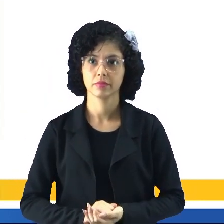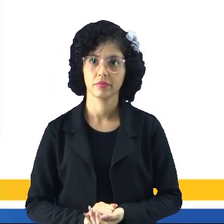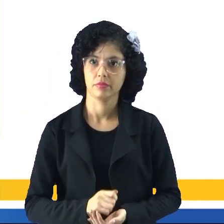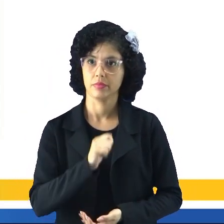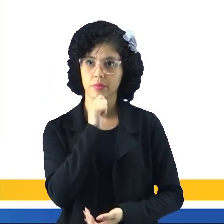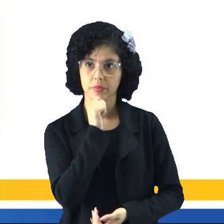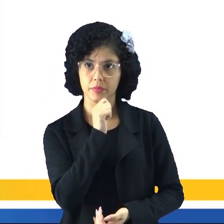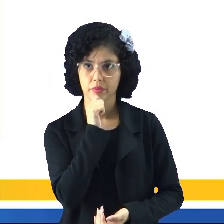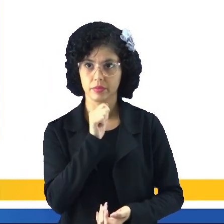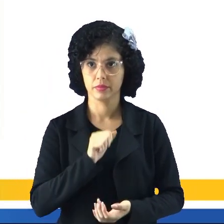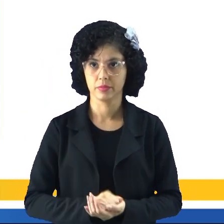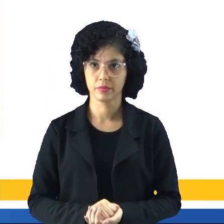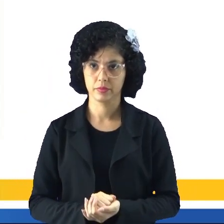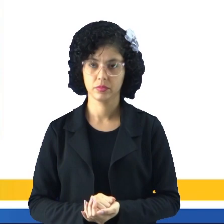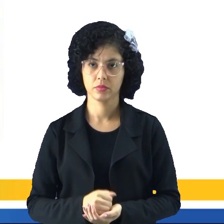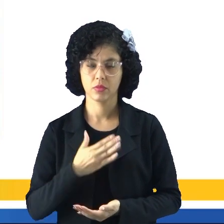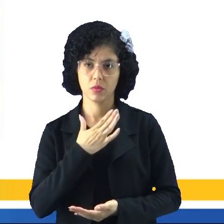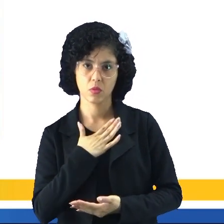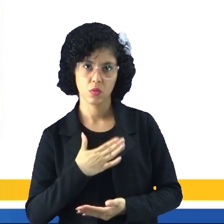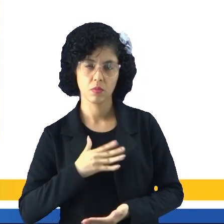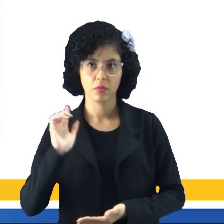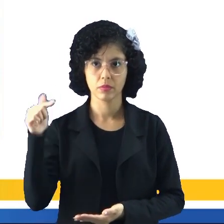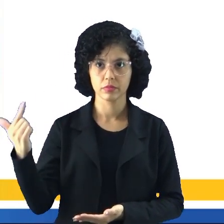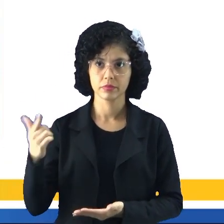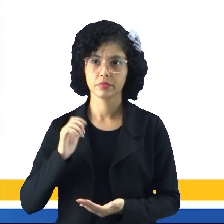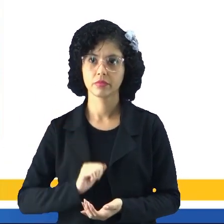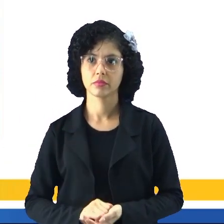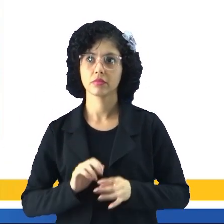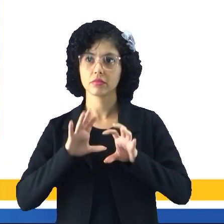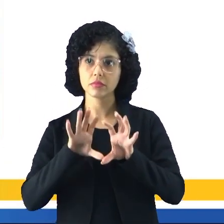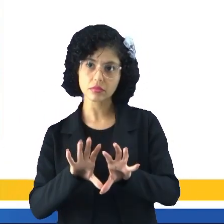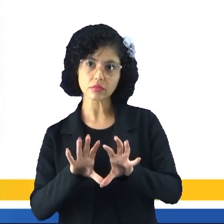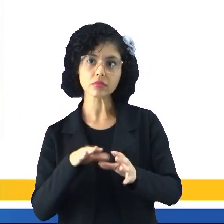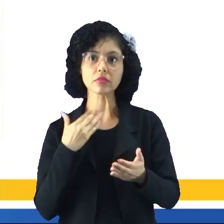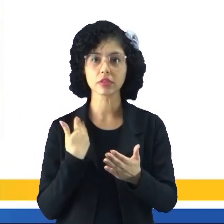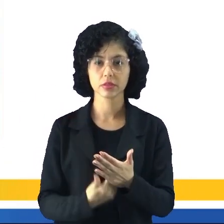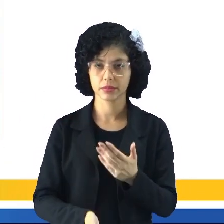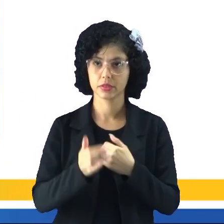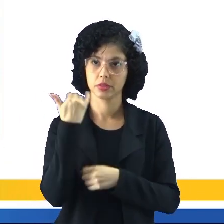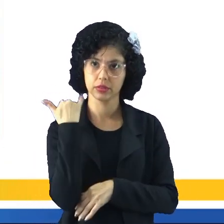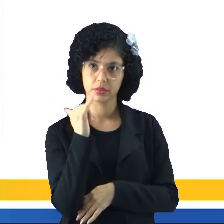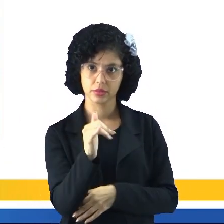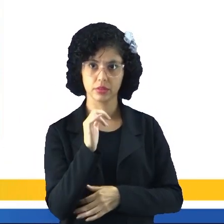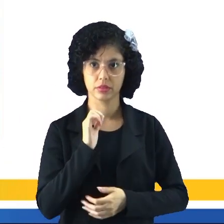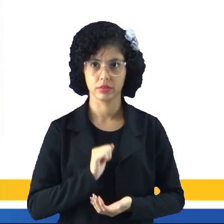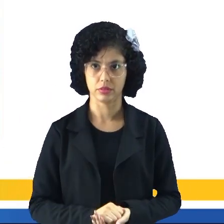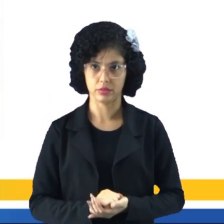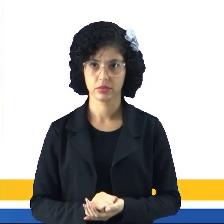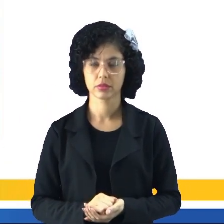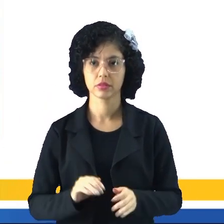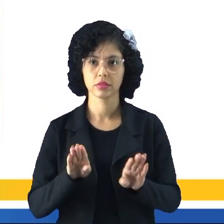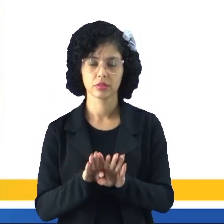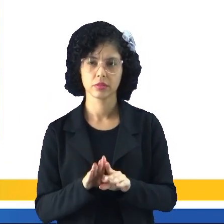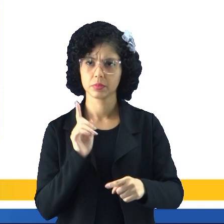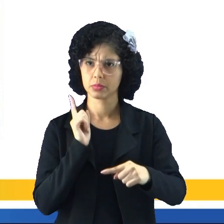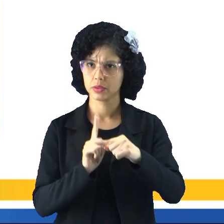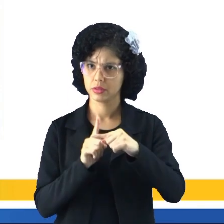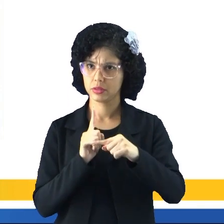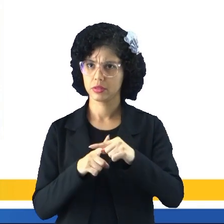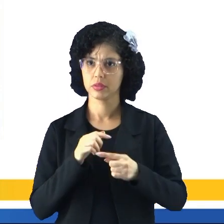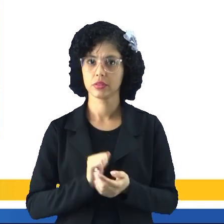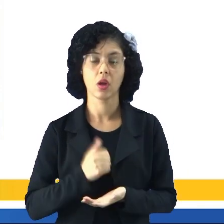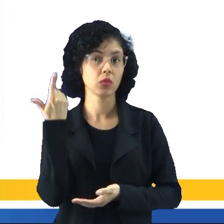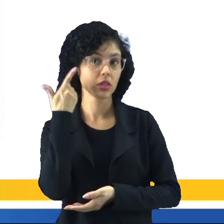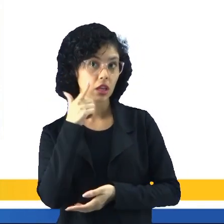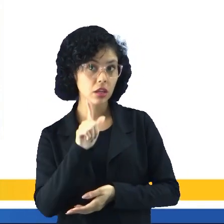a passagem de elétrons de um corpo para o outro. Assim, o corpo que perde elétrons, ele vai ficar eletrizado positivamente, e o